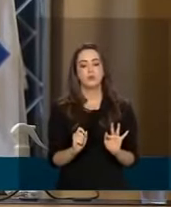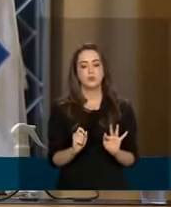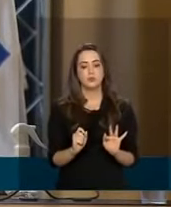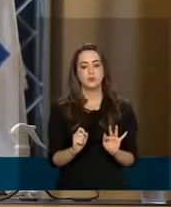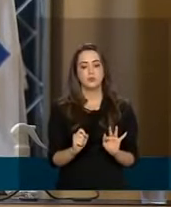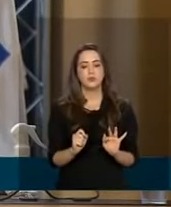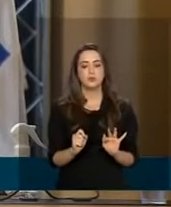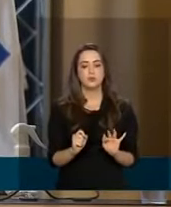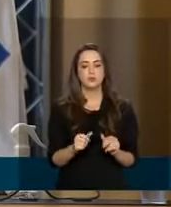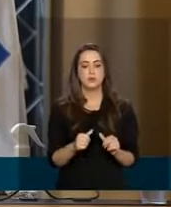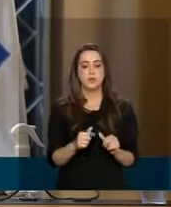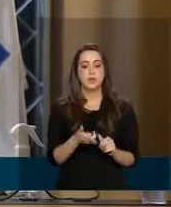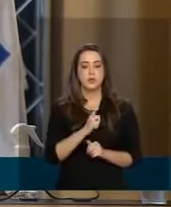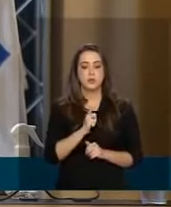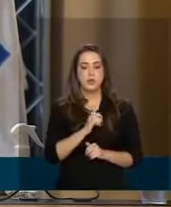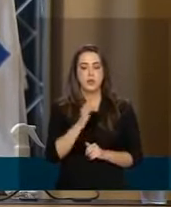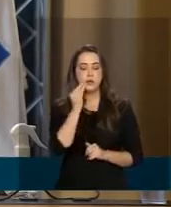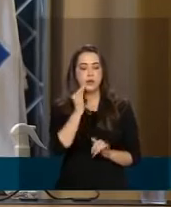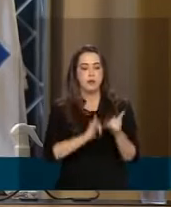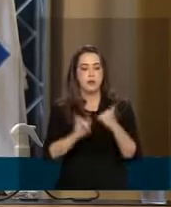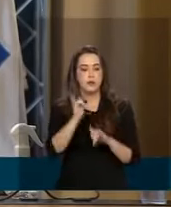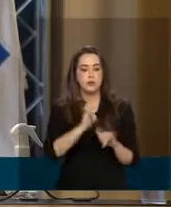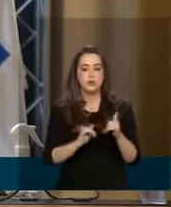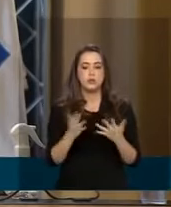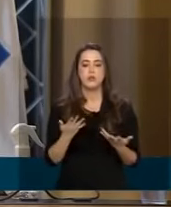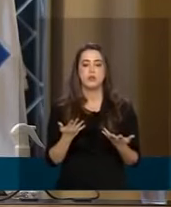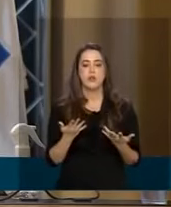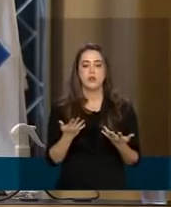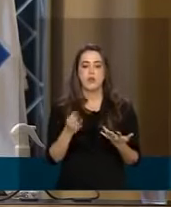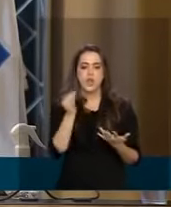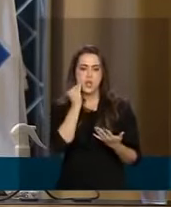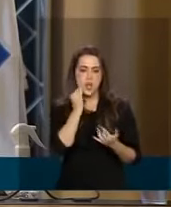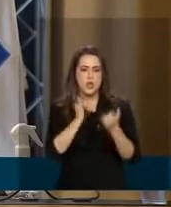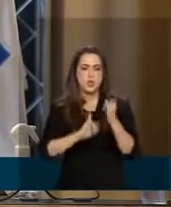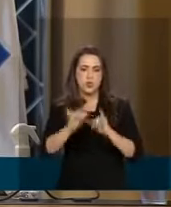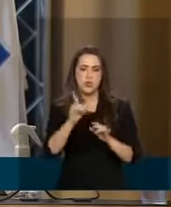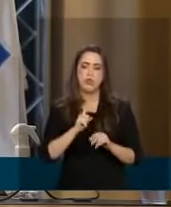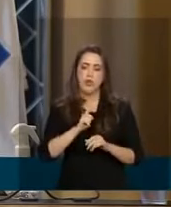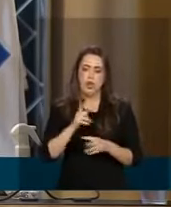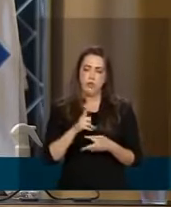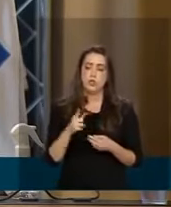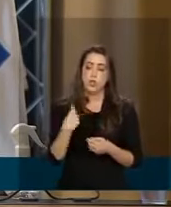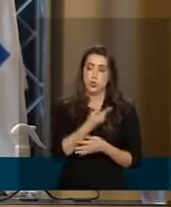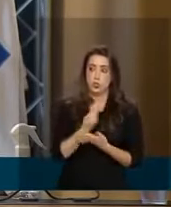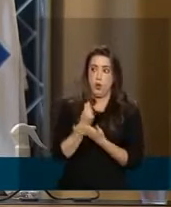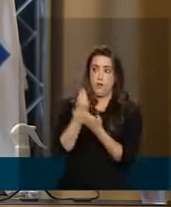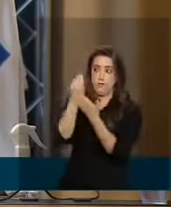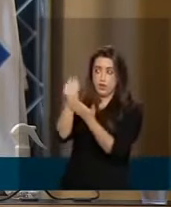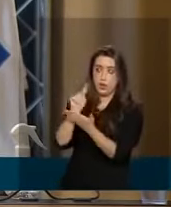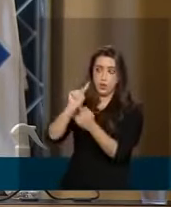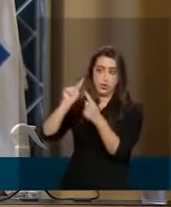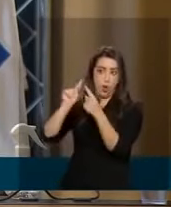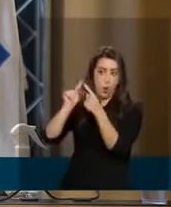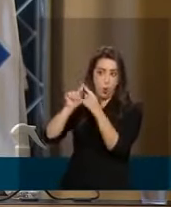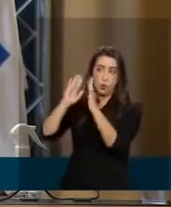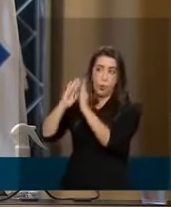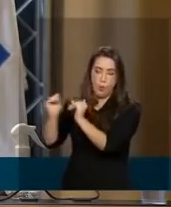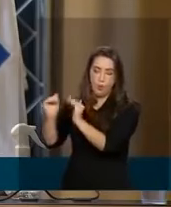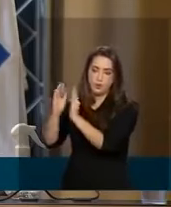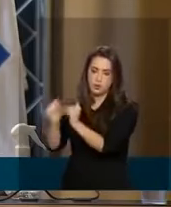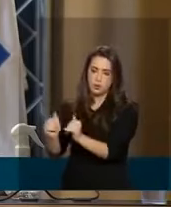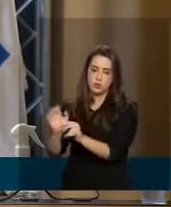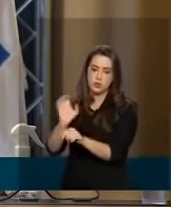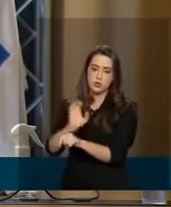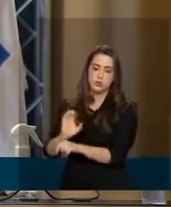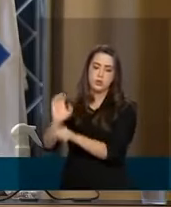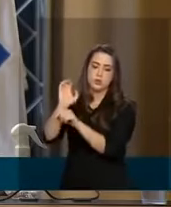os testes existem, e os testes estão sendo distribuídos conforme demanda, e eu já vou emendar com